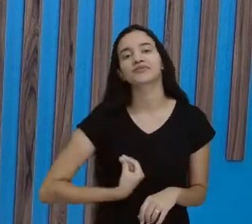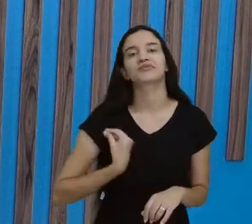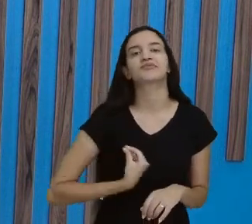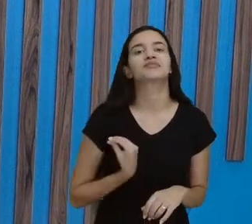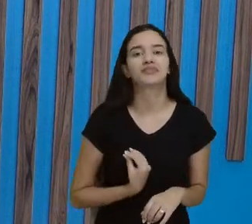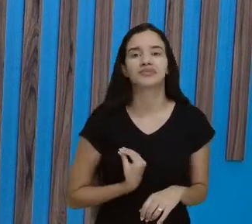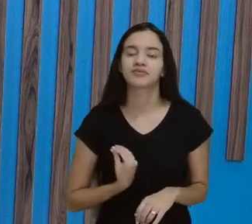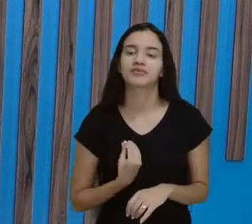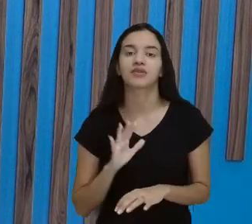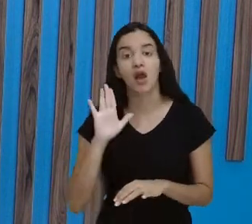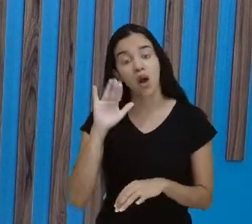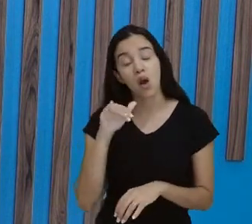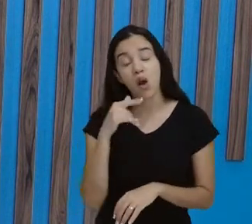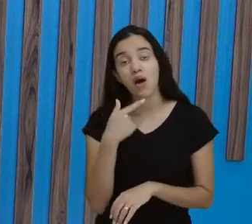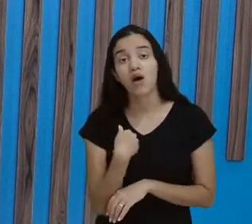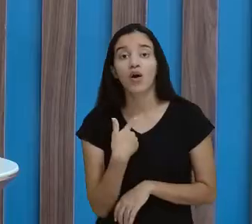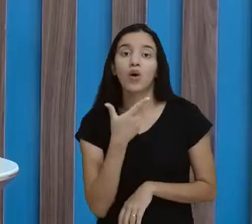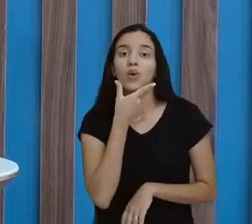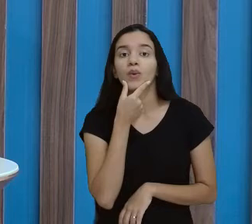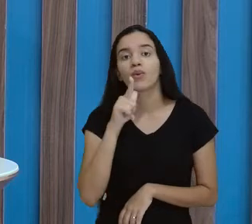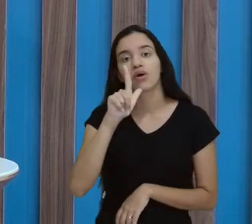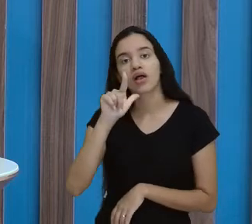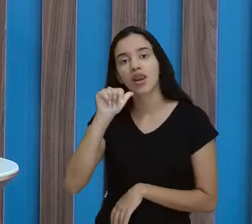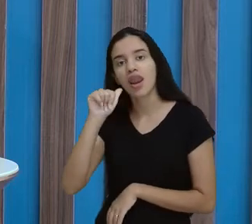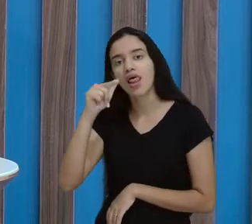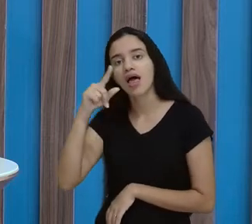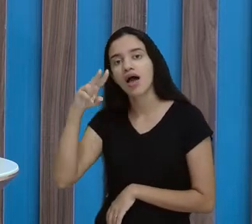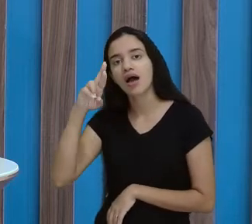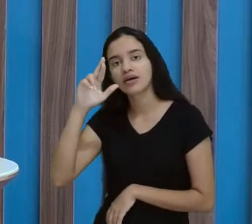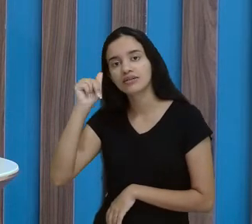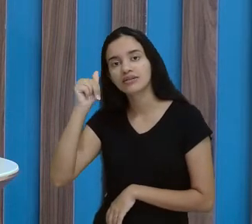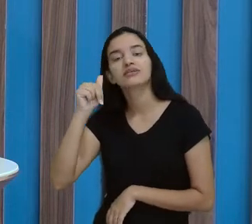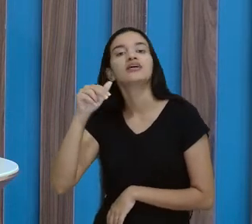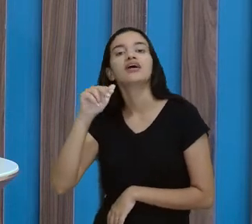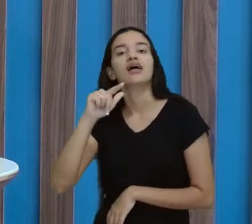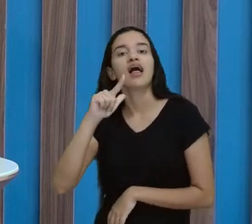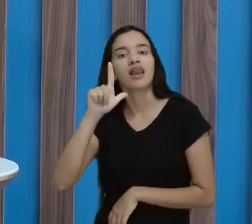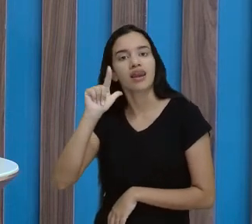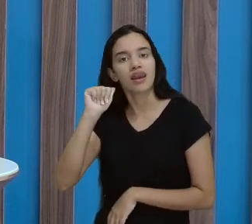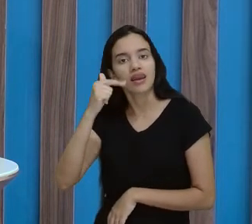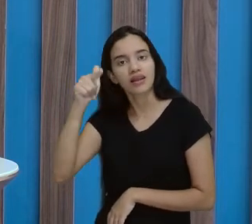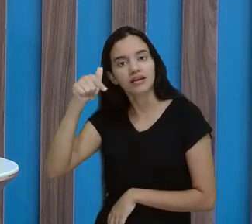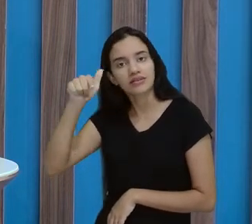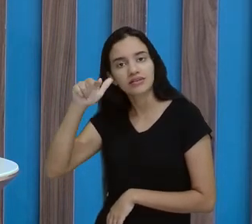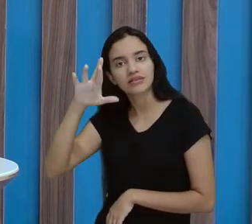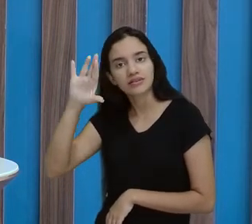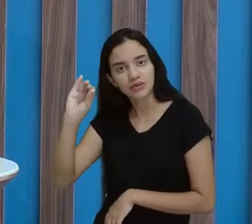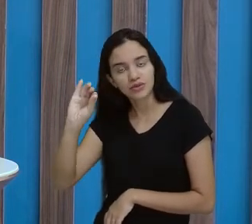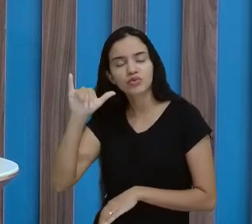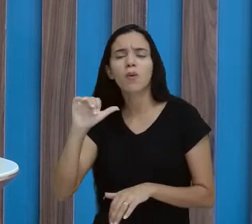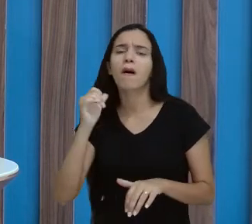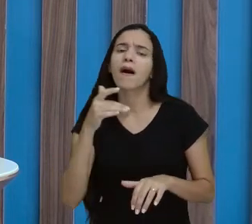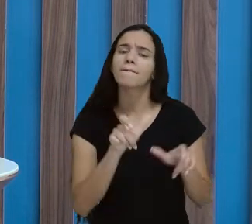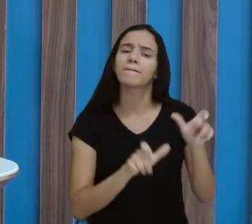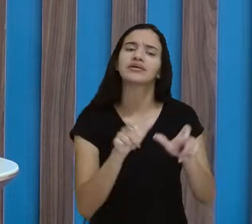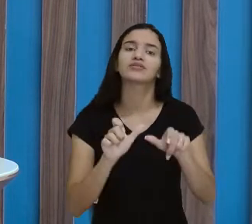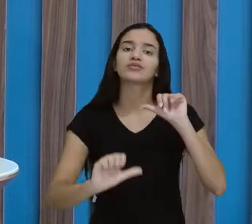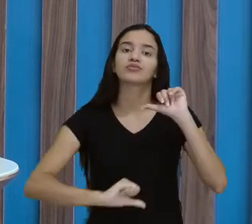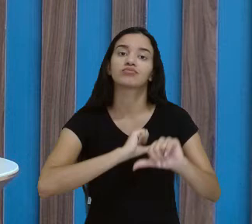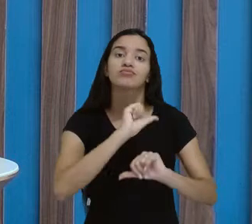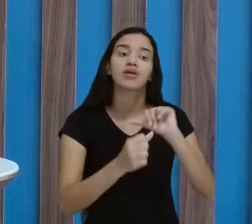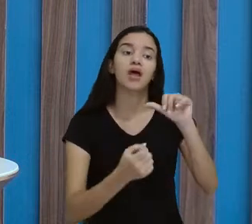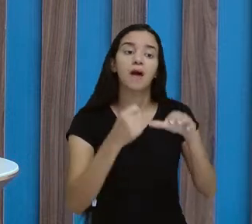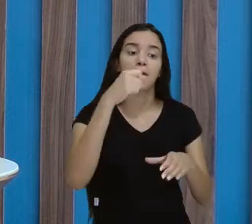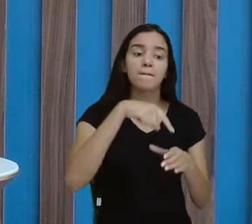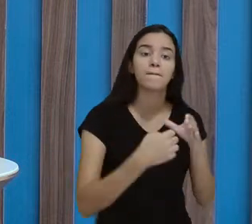vivemos. Professora Sandra, Lázaro respondeu aqui. Ele disse assim, olha, que as pessoas também modificam o espaço para